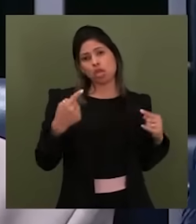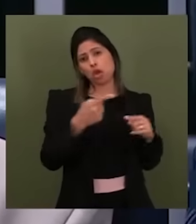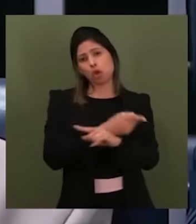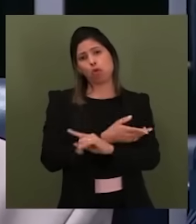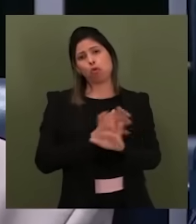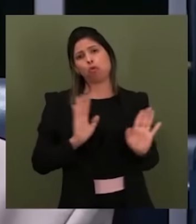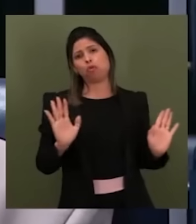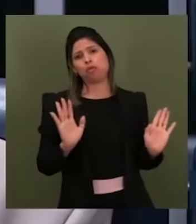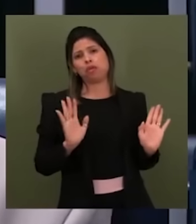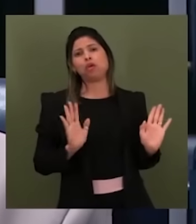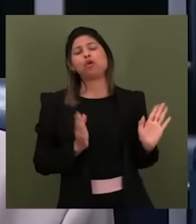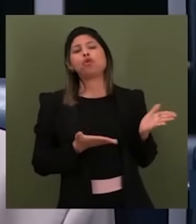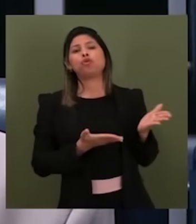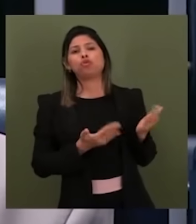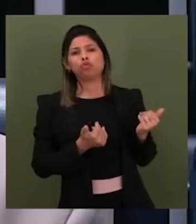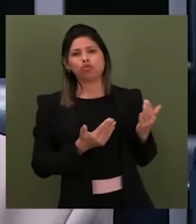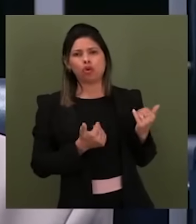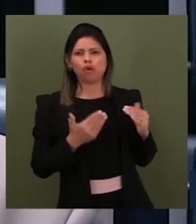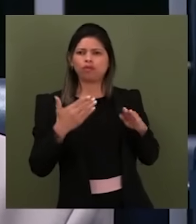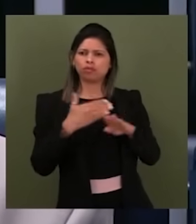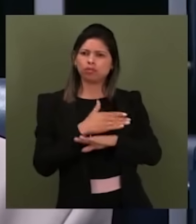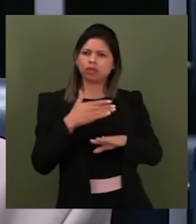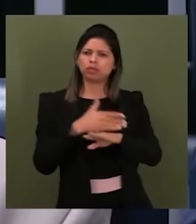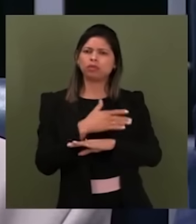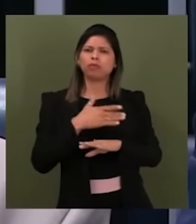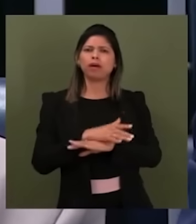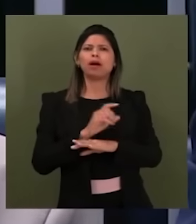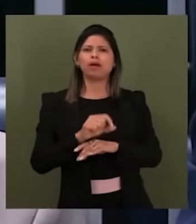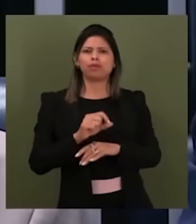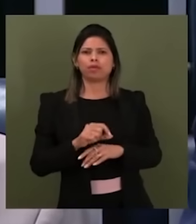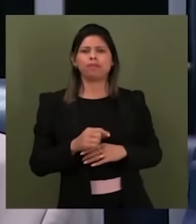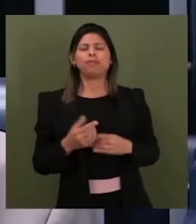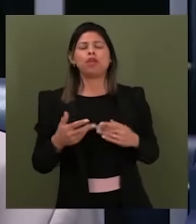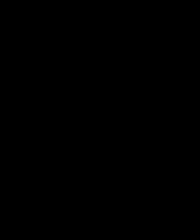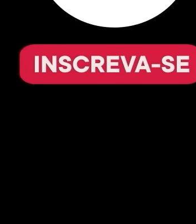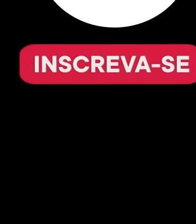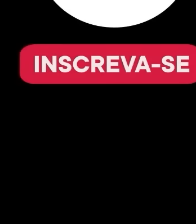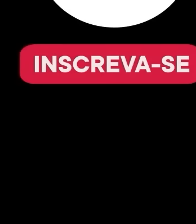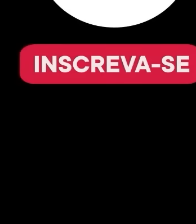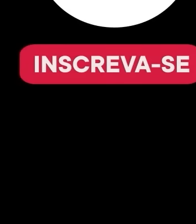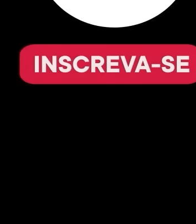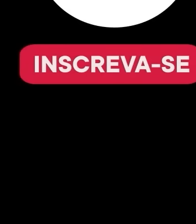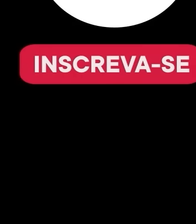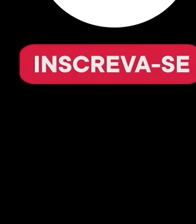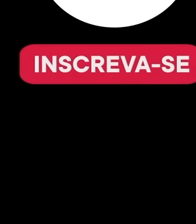a realidade que a gente está. Por isso que a gente precisa, nós precisamos nos manifestar, né?